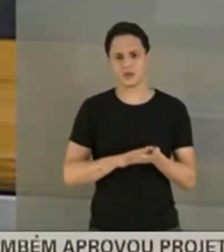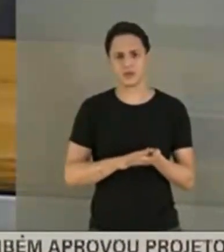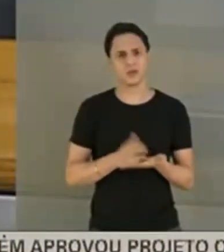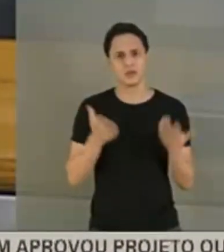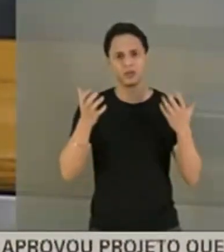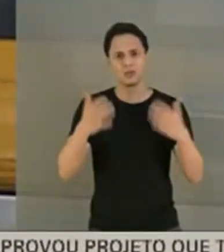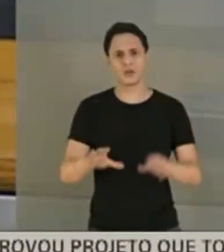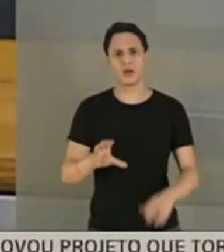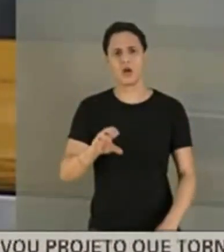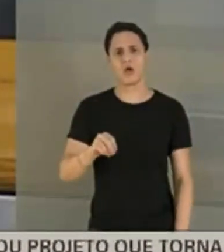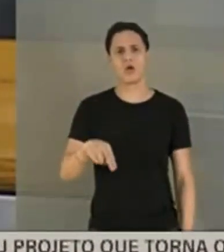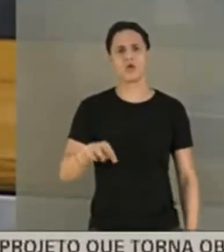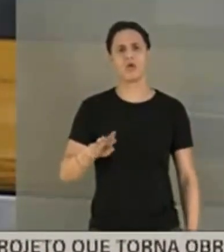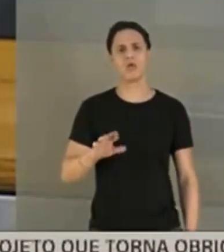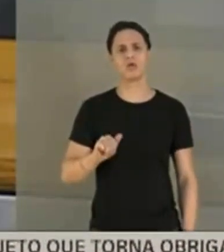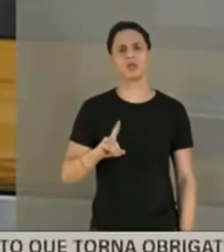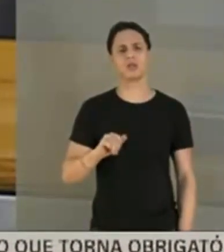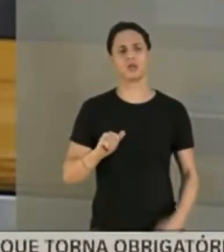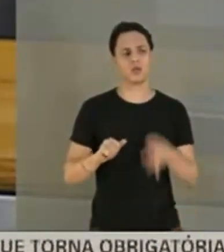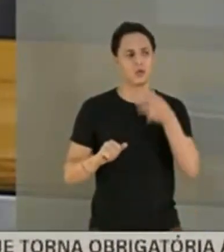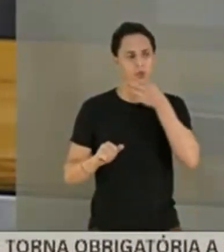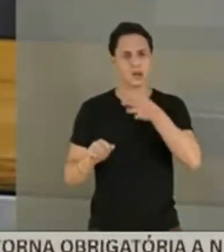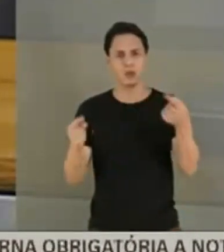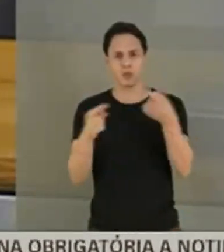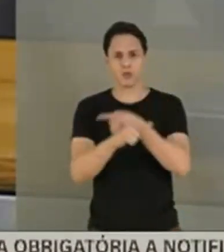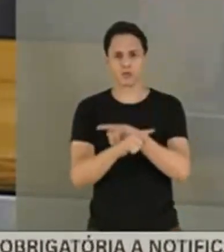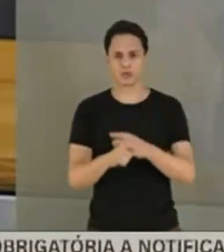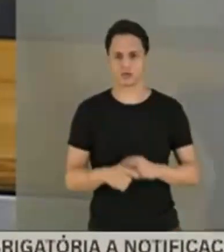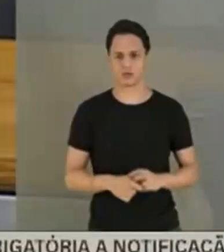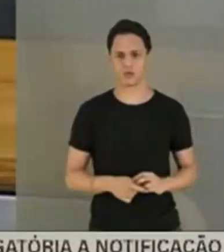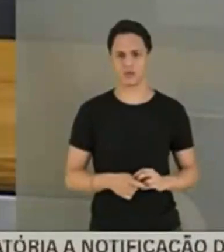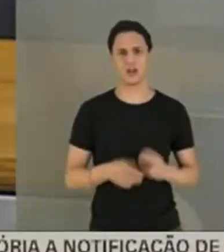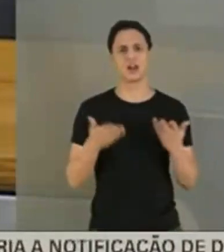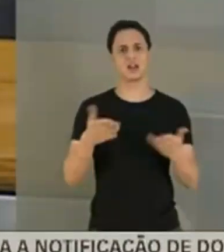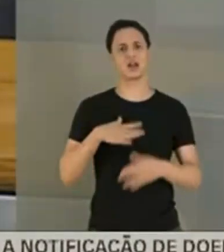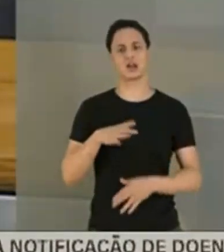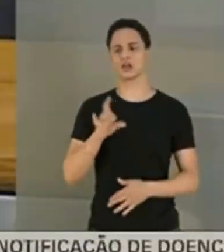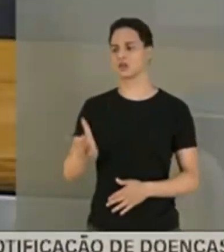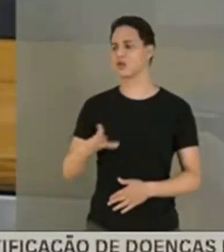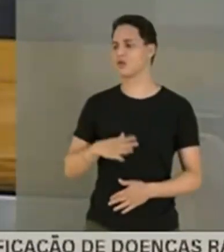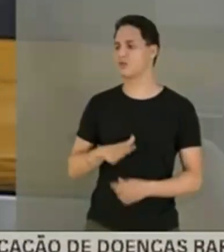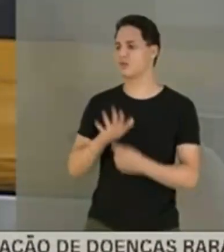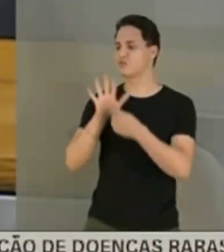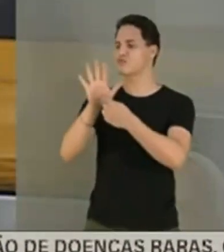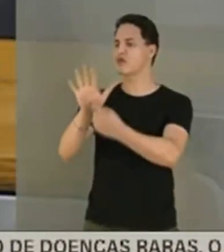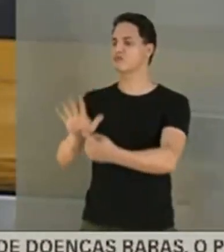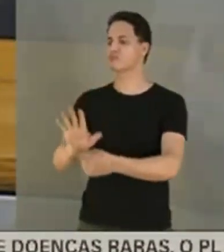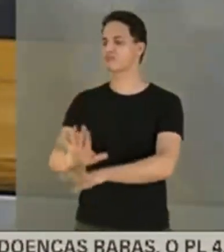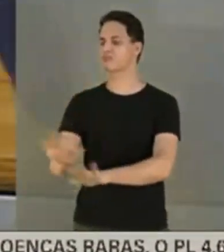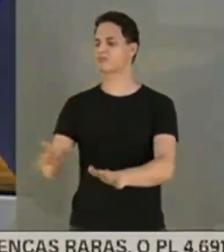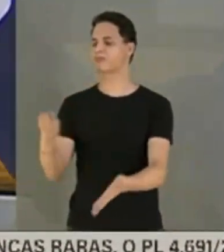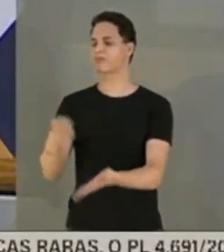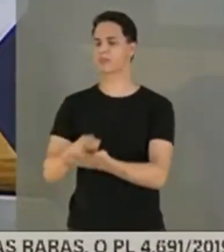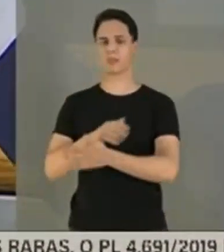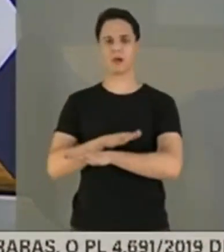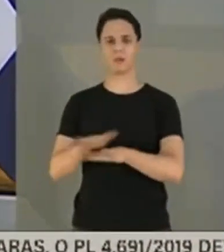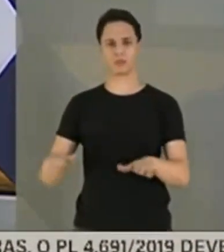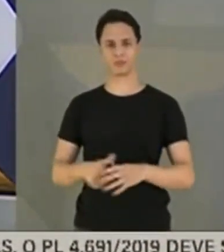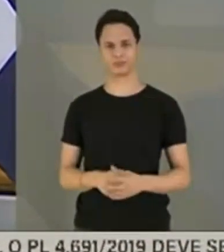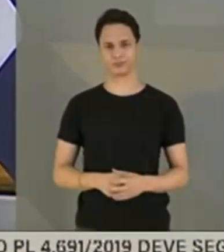contraditório. Querem empurrar a goela abaixo do povo brasileiro a narrativa. E aí